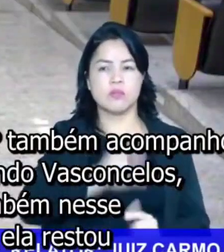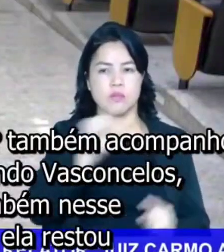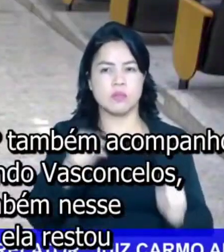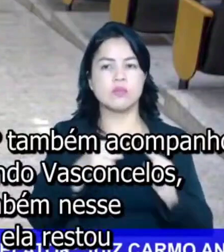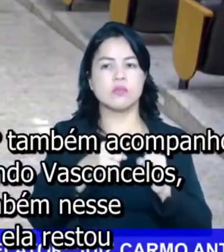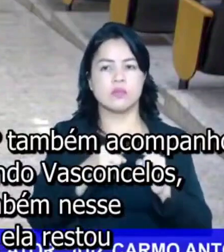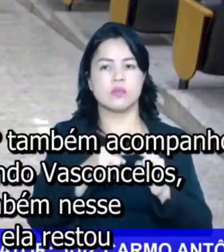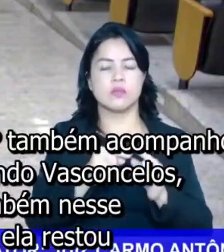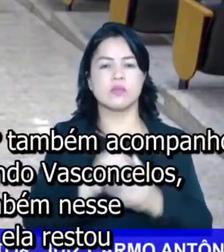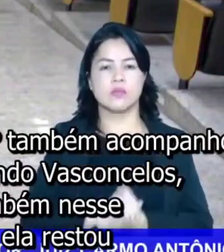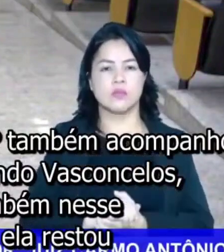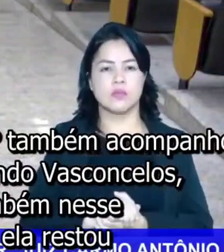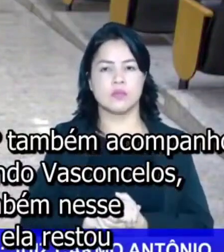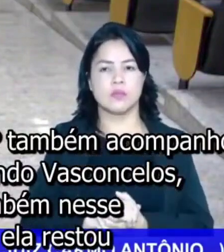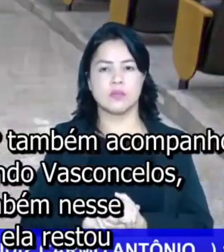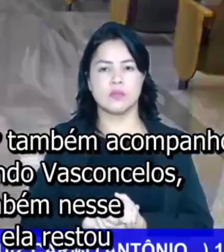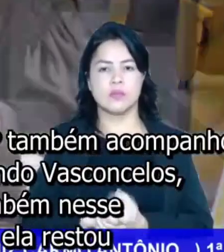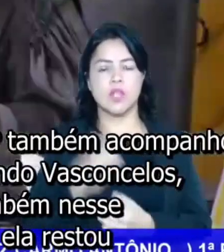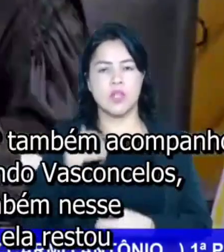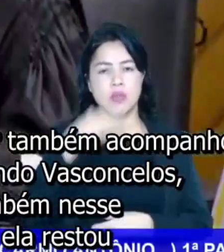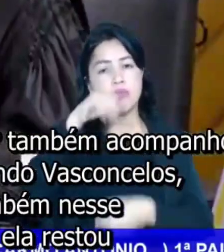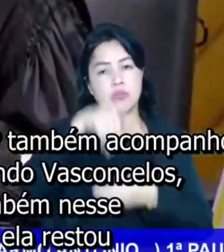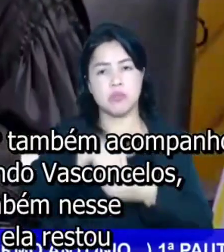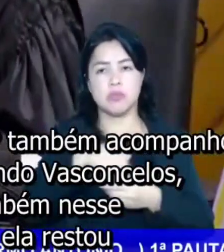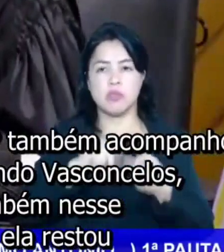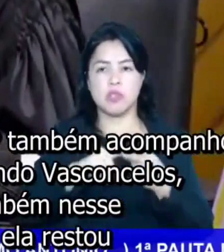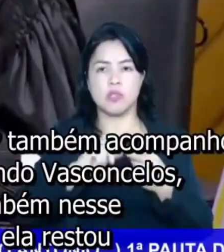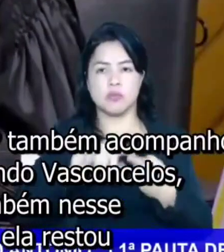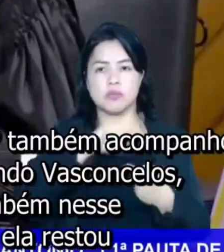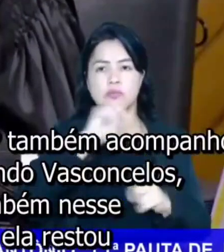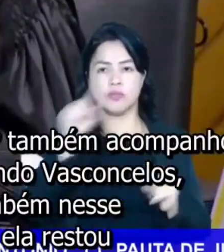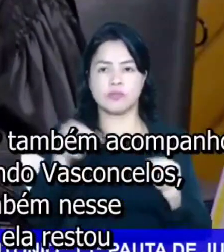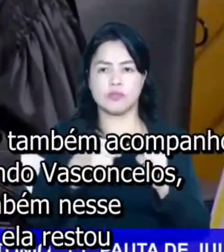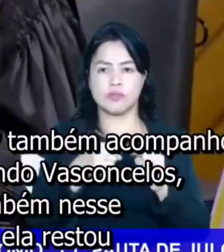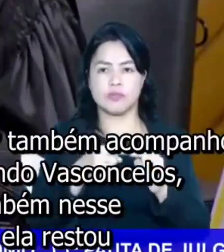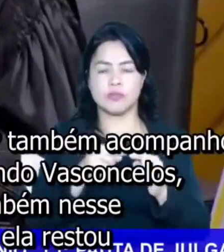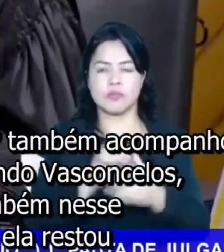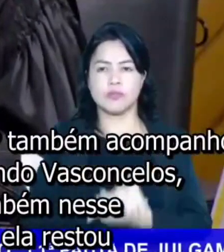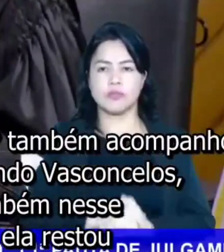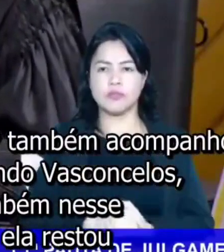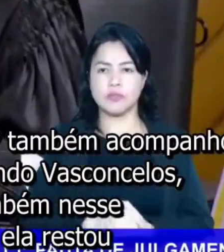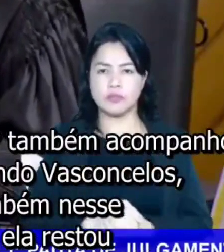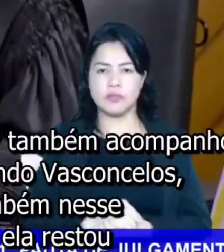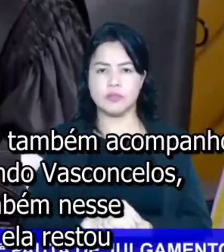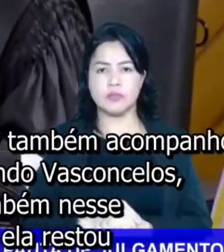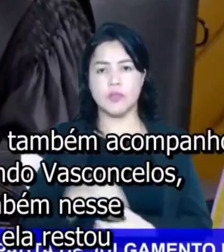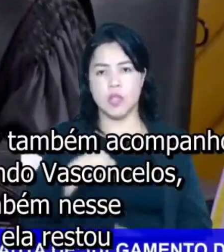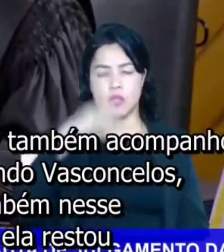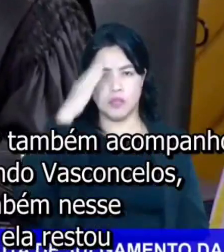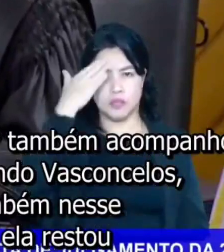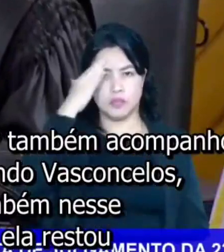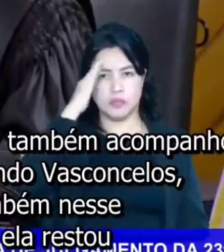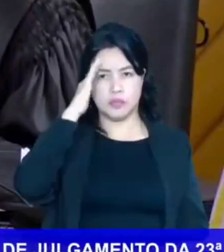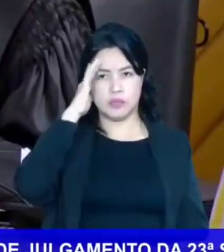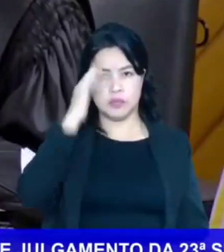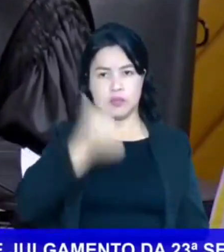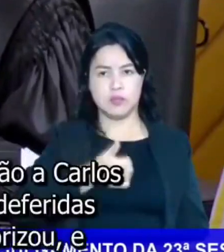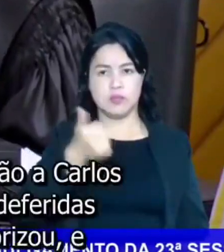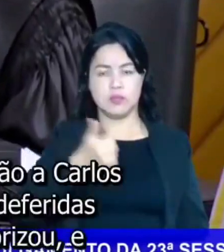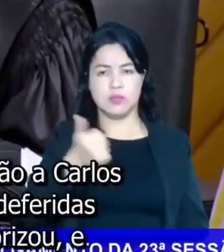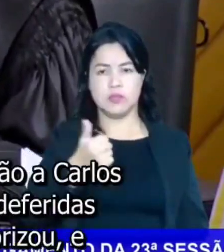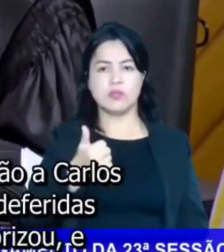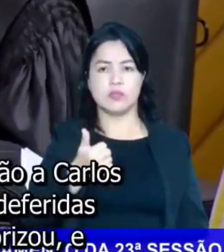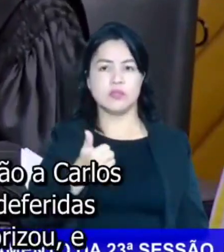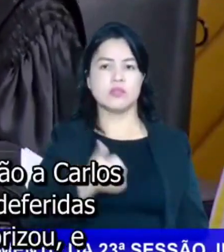Vasconcelos. Acompanhe, senhor presidente. Bom, eu voto também. Em sua mesa, desembargador João Lages, com alguns papéis em mãos, fazendo a Ela